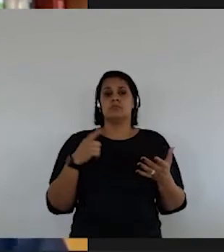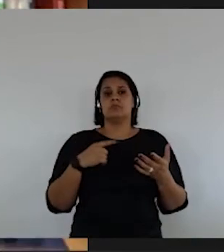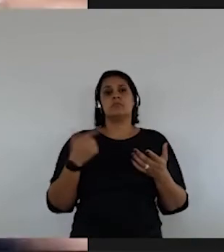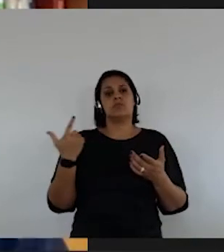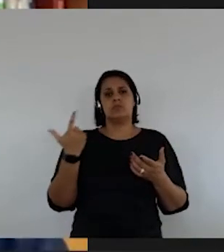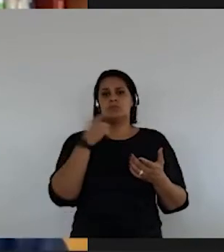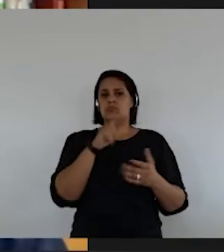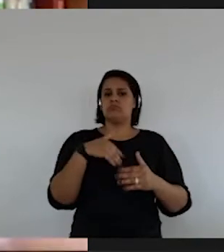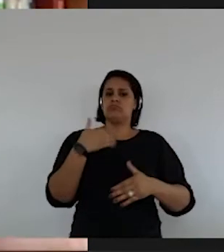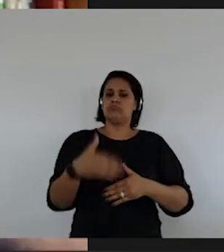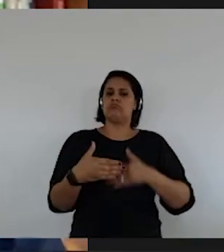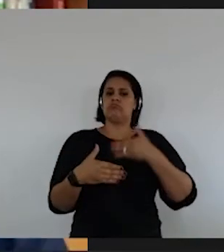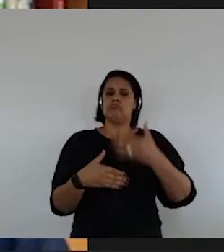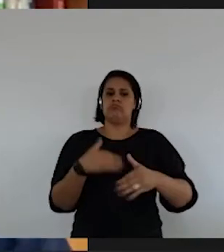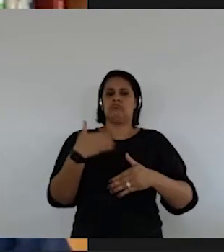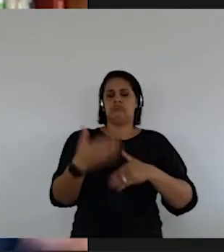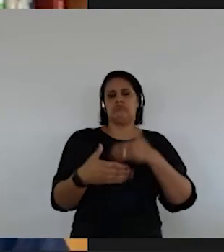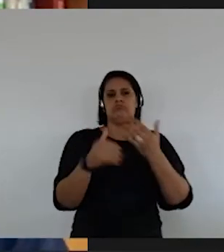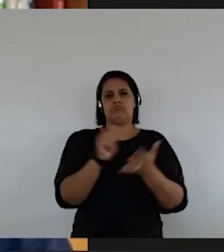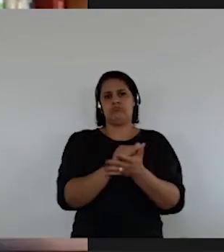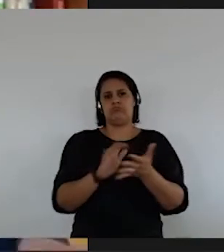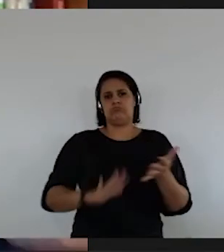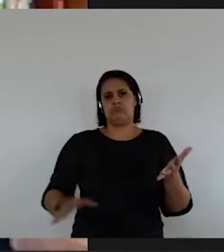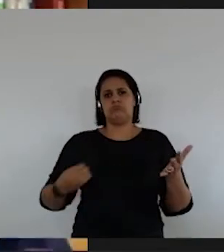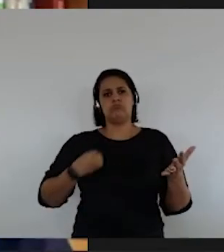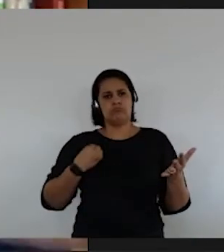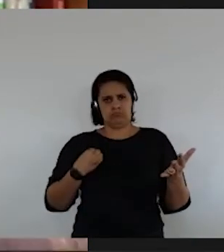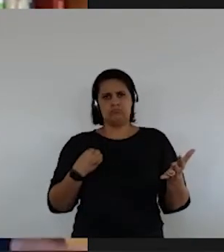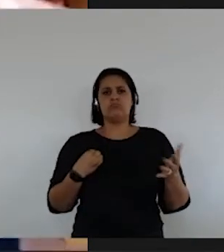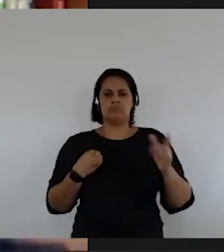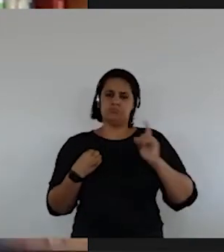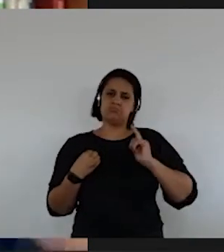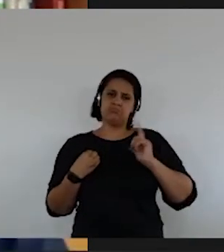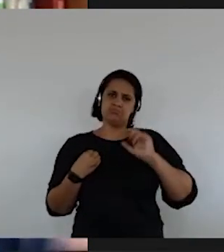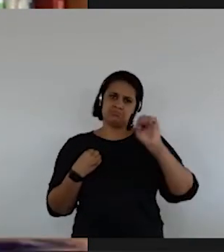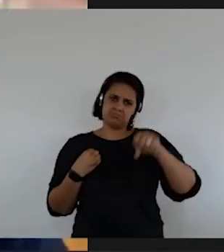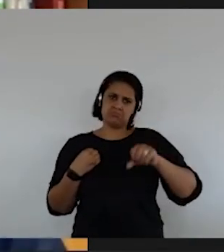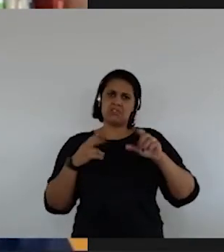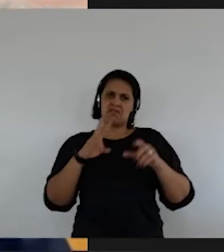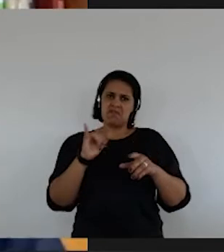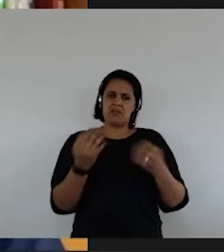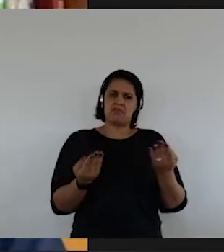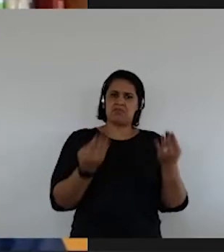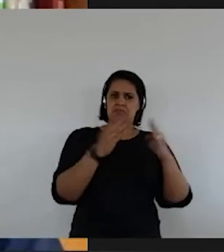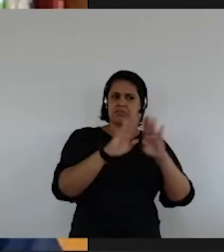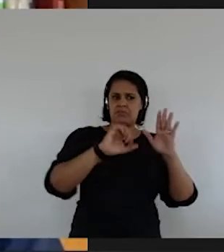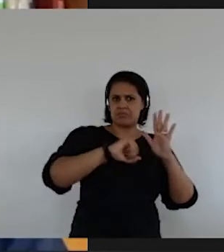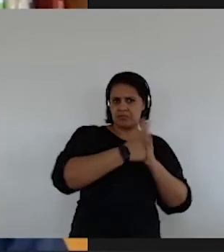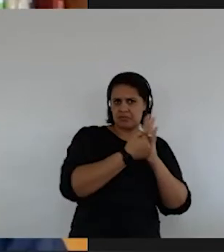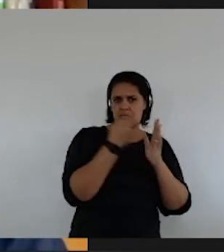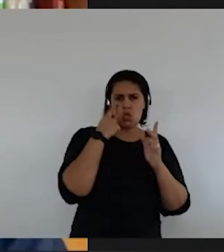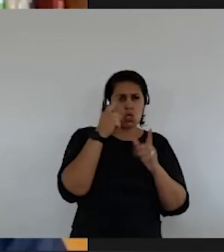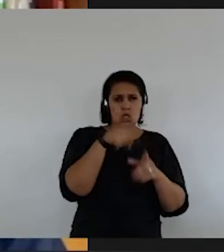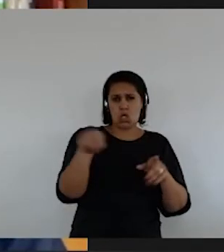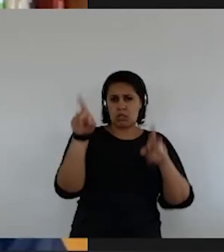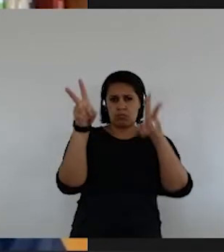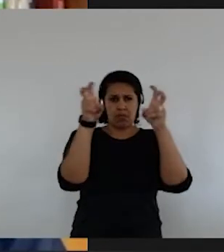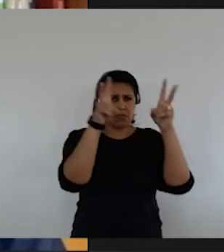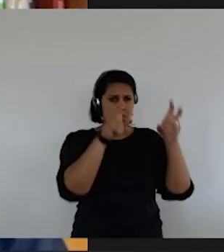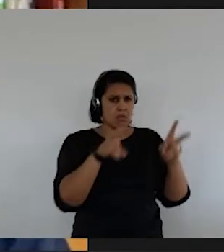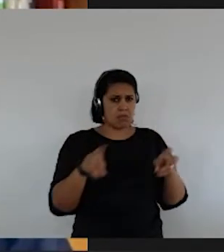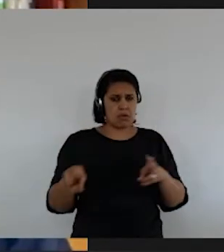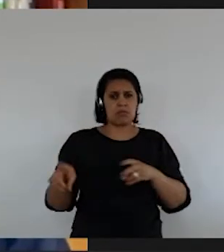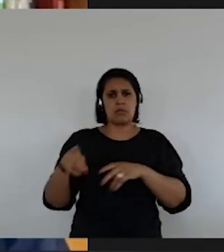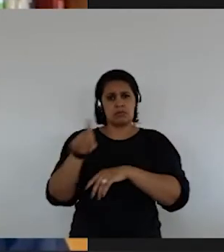retomada das atividades presenciais. Eu reputo que vai haver, provavelmente, um fechamento por conta do que vem acontecendo em outros